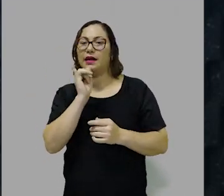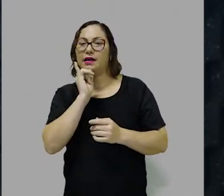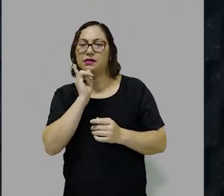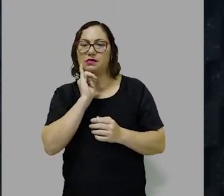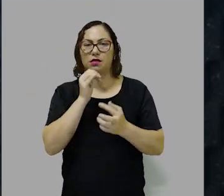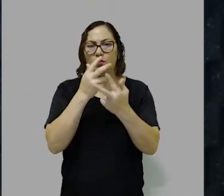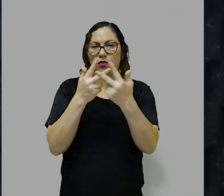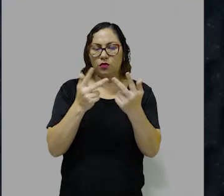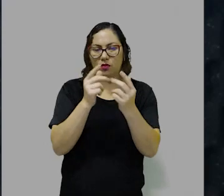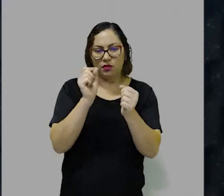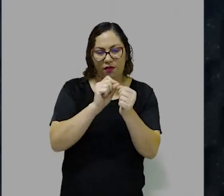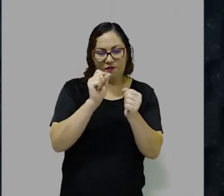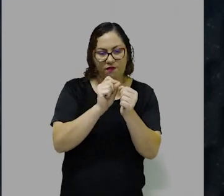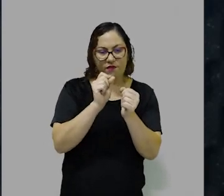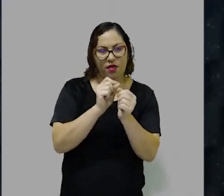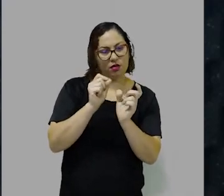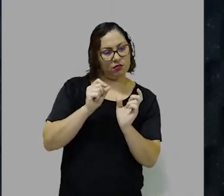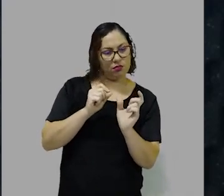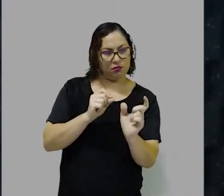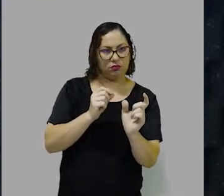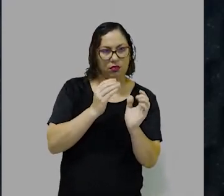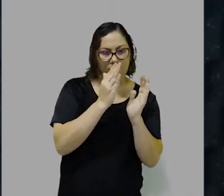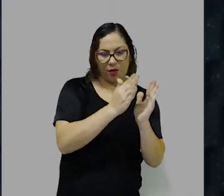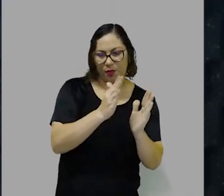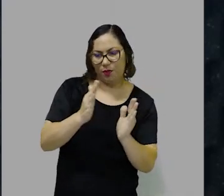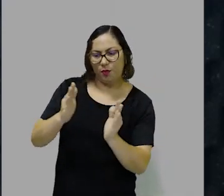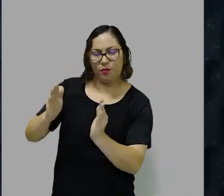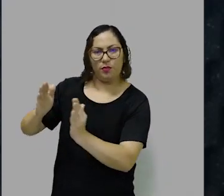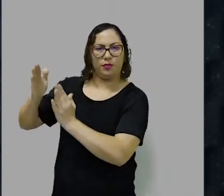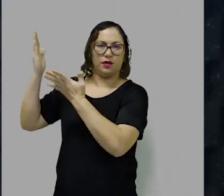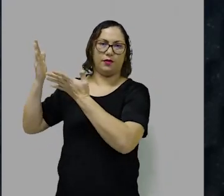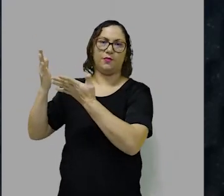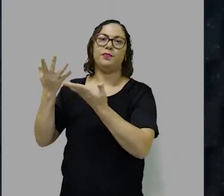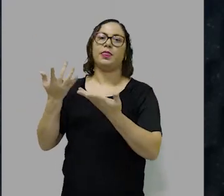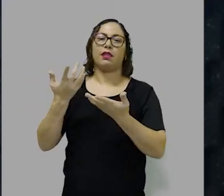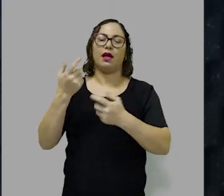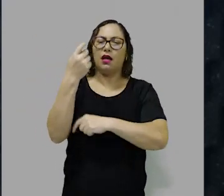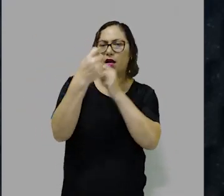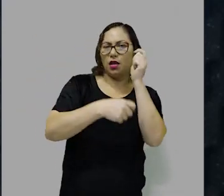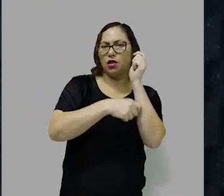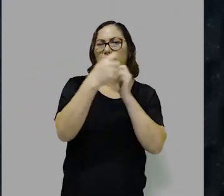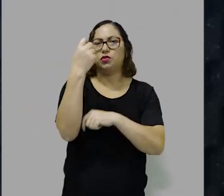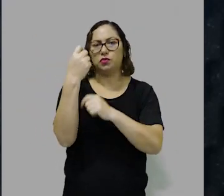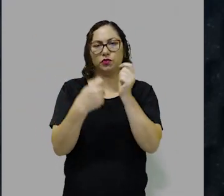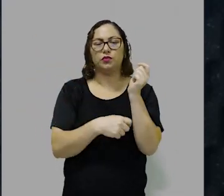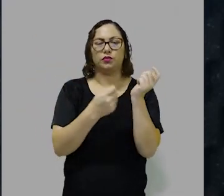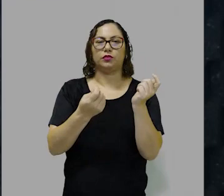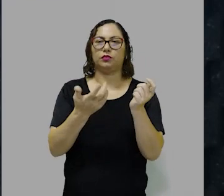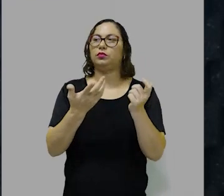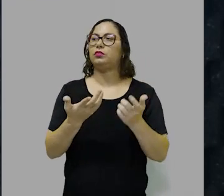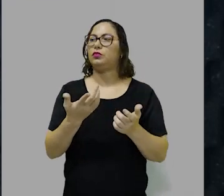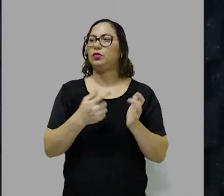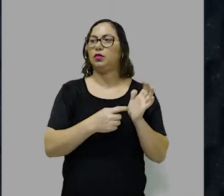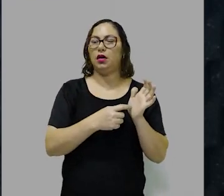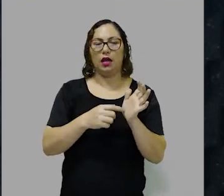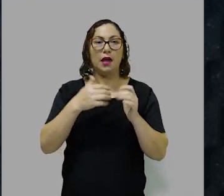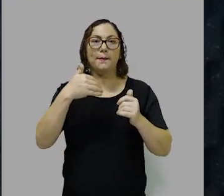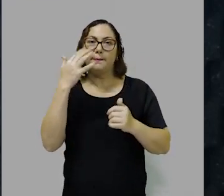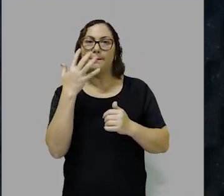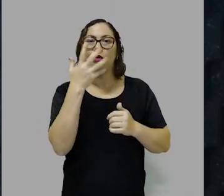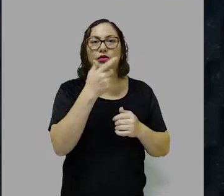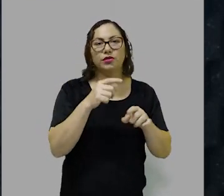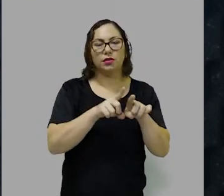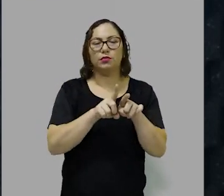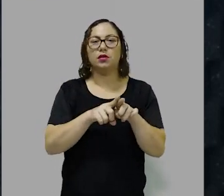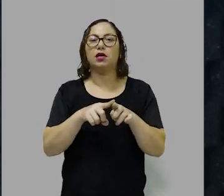em série, que industrialmente começaram a ser feitos em grandes quantidades, né, e passam a ser também muito bonitos. Onde